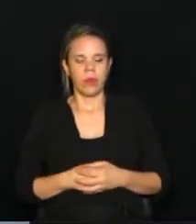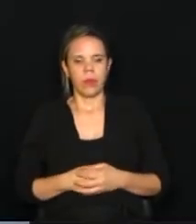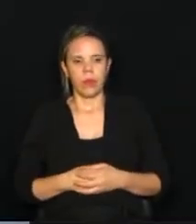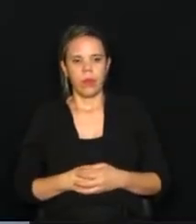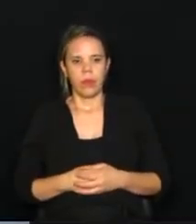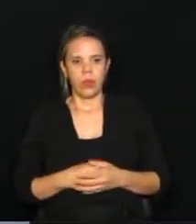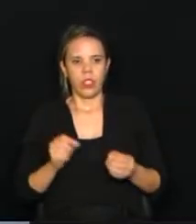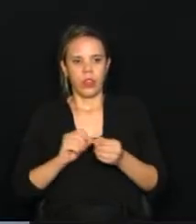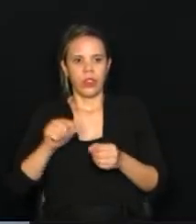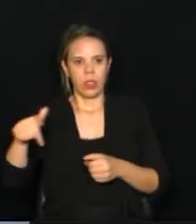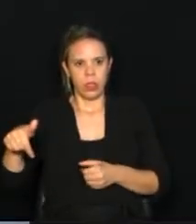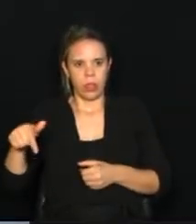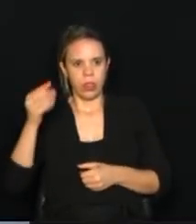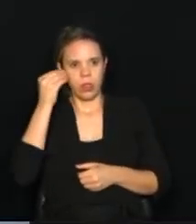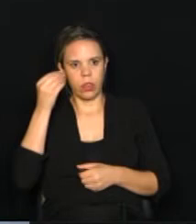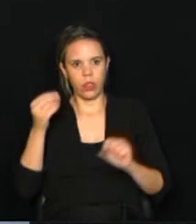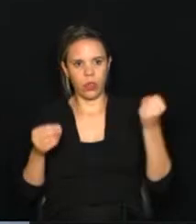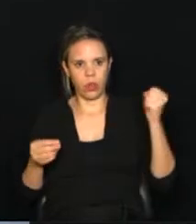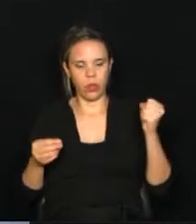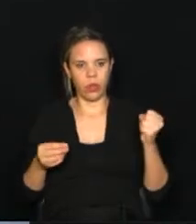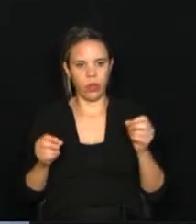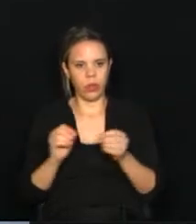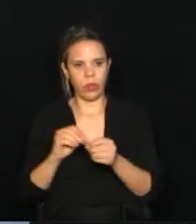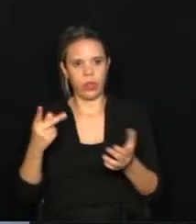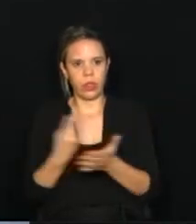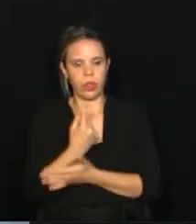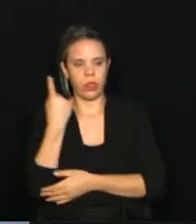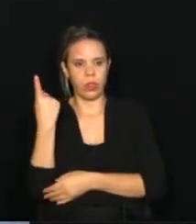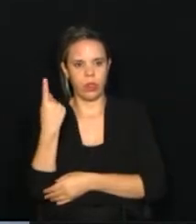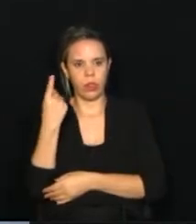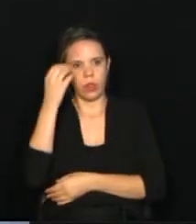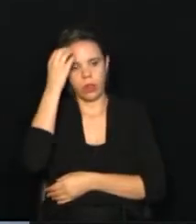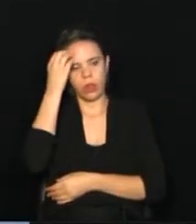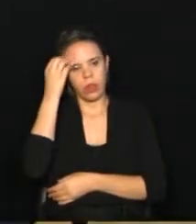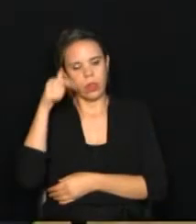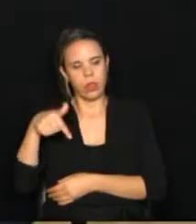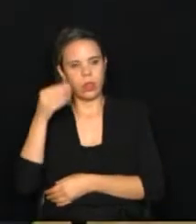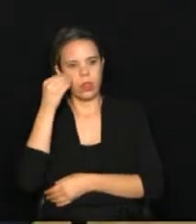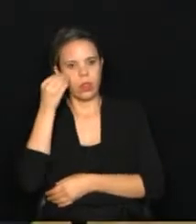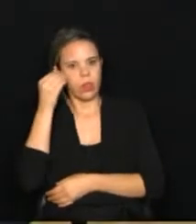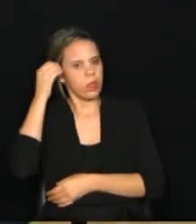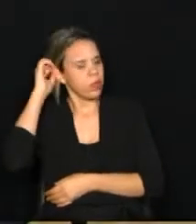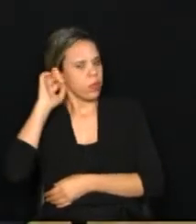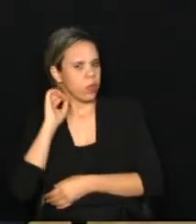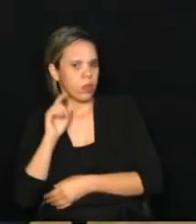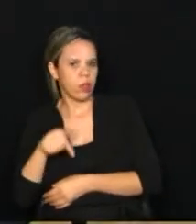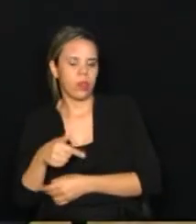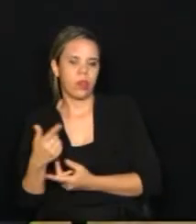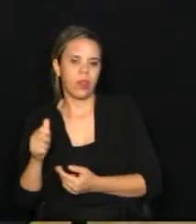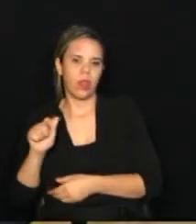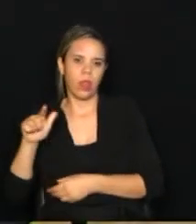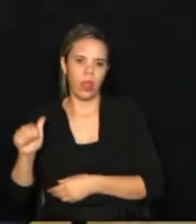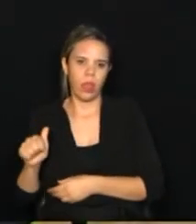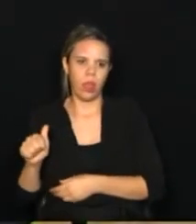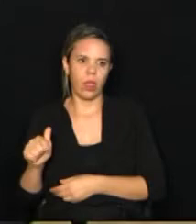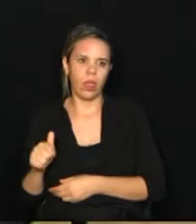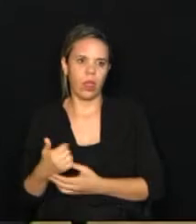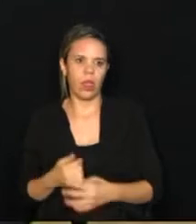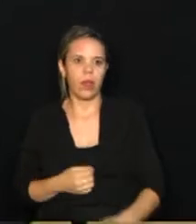Eu fiz 7, eu tentei 8 e fiz 7, só errei uma. 7 tentativas e isso como ala ou como